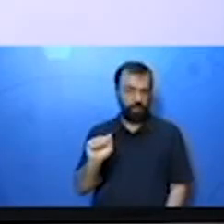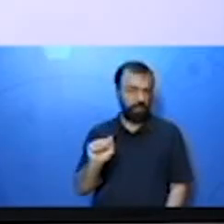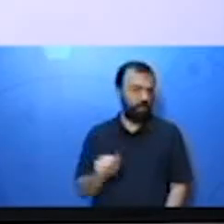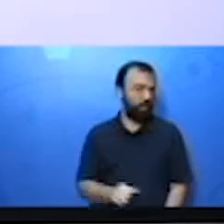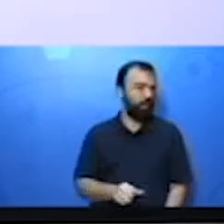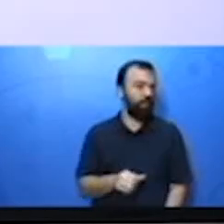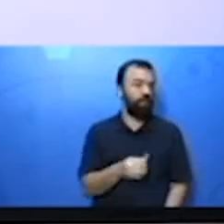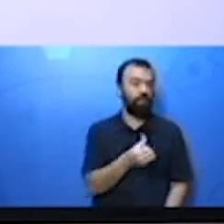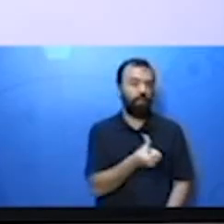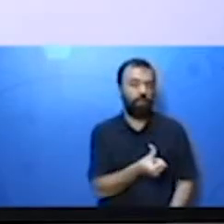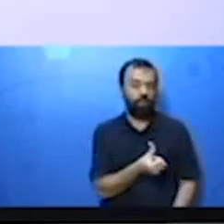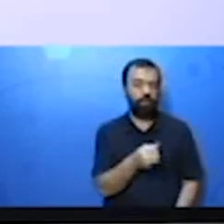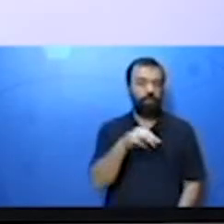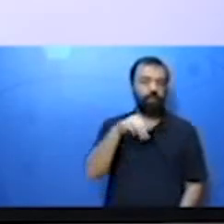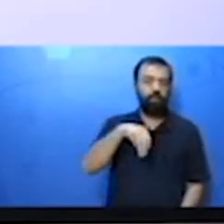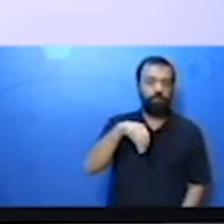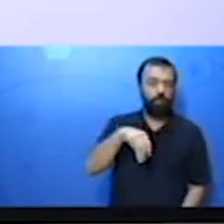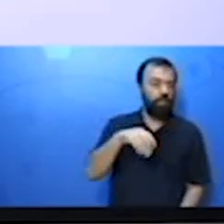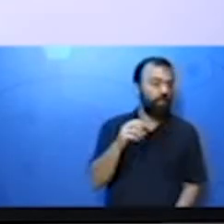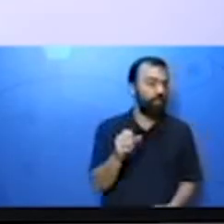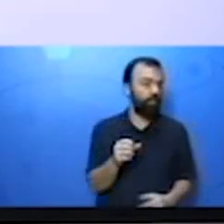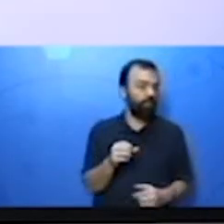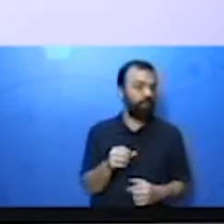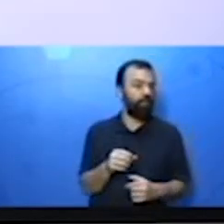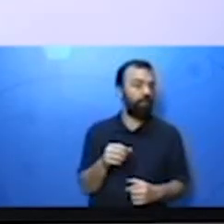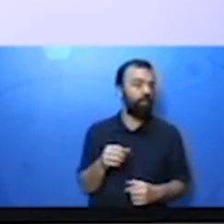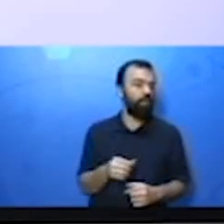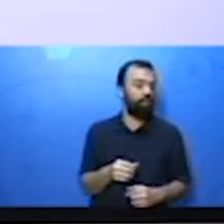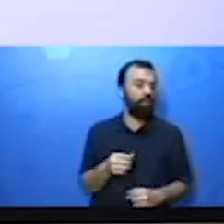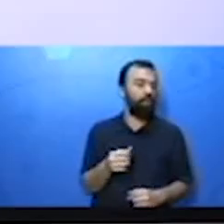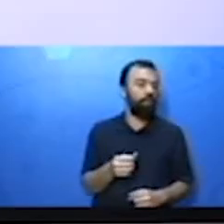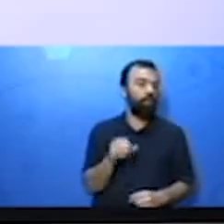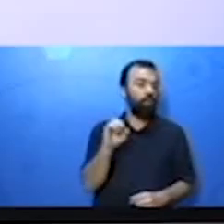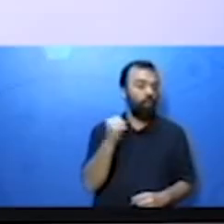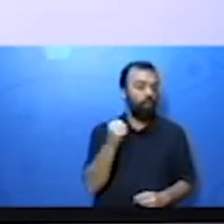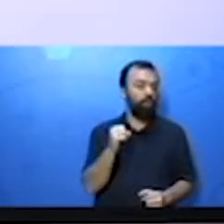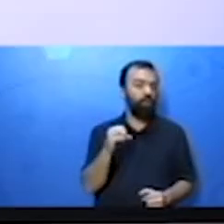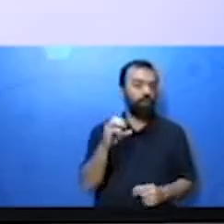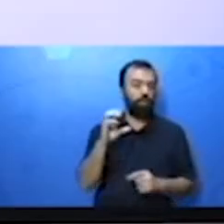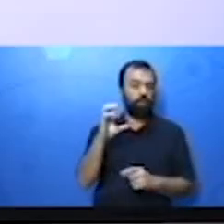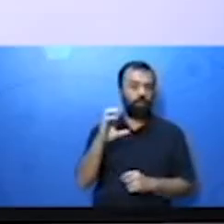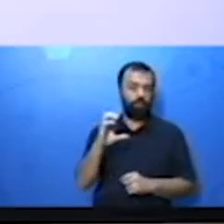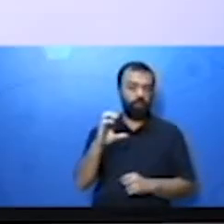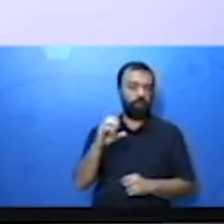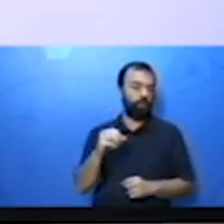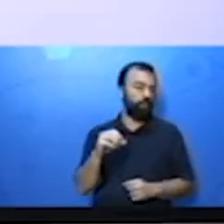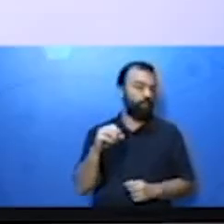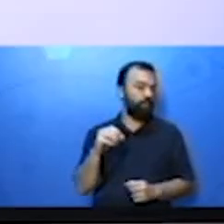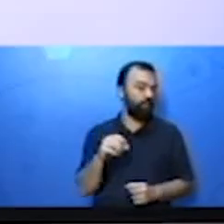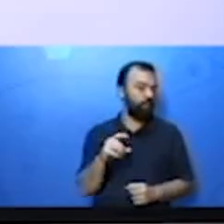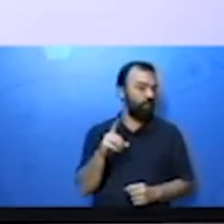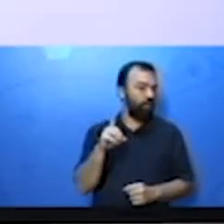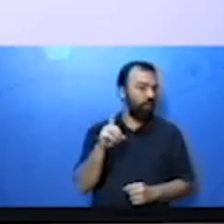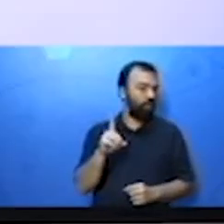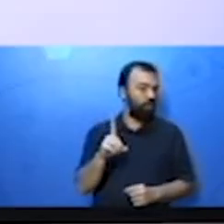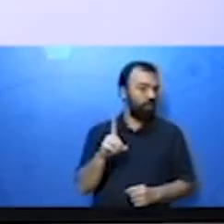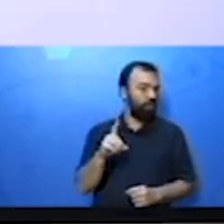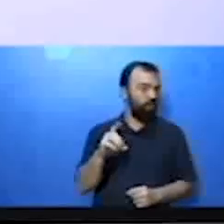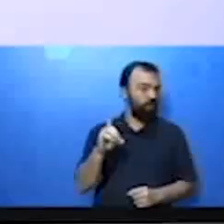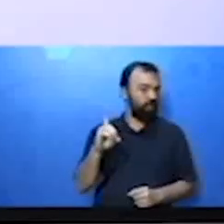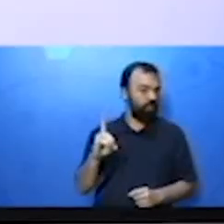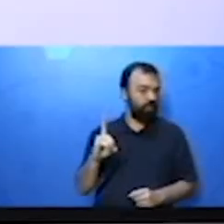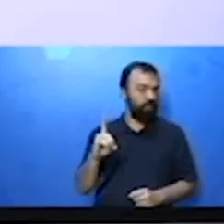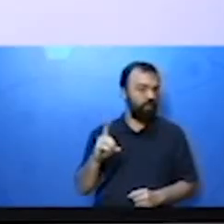milhar, 8 centenas, 1 dezena e 5 unidades, que deu o valor de 6.815. Muito bem.